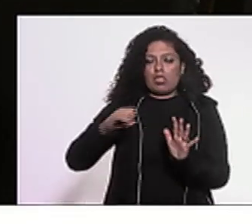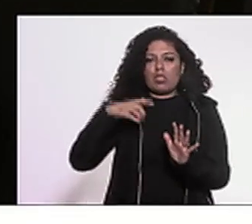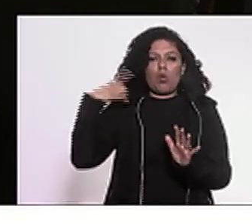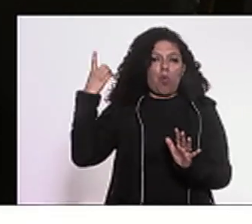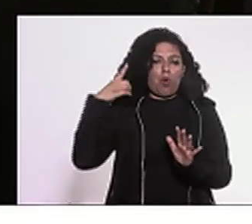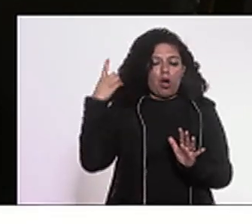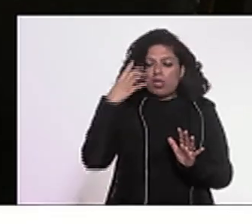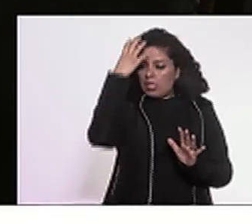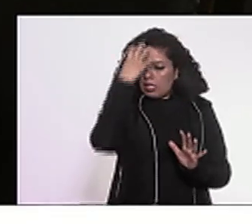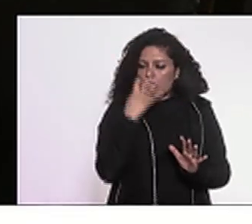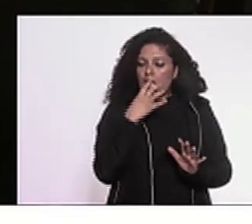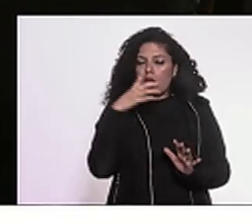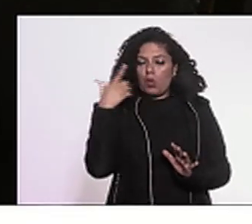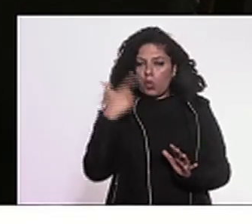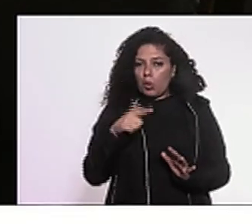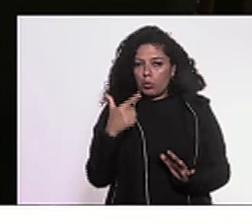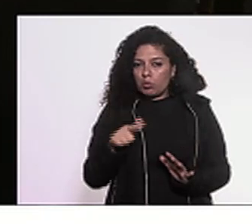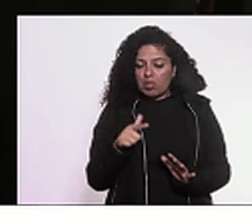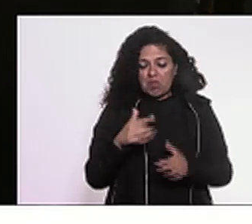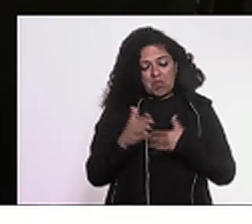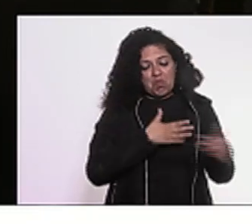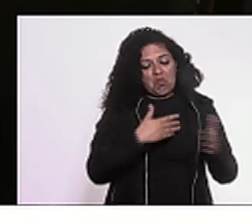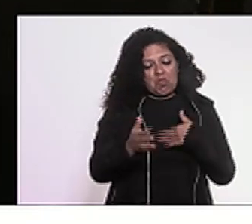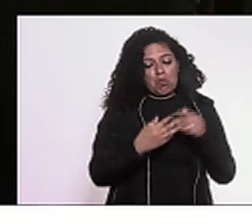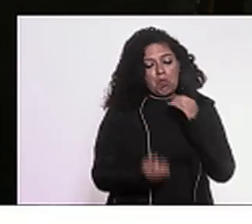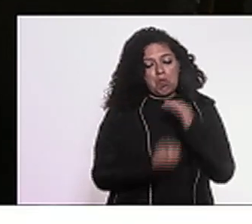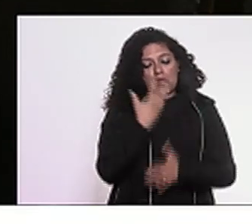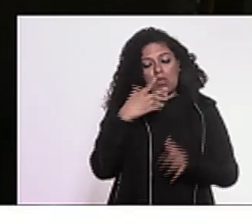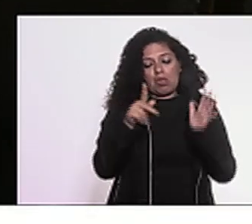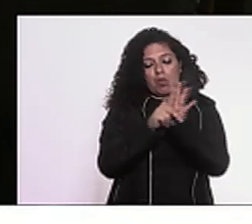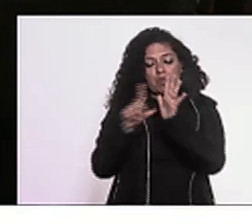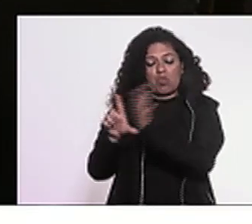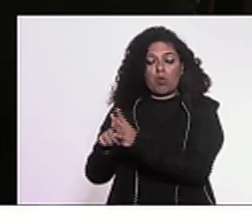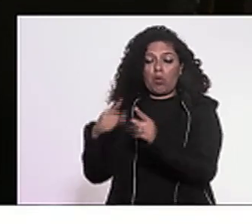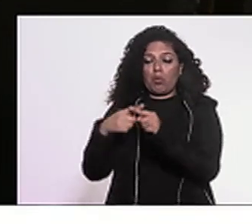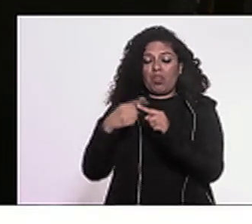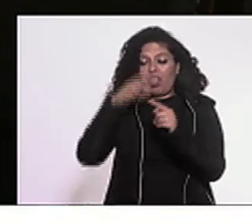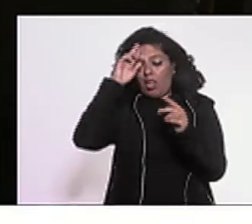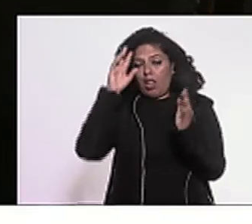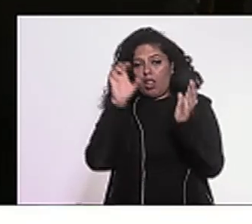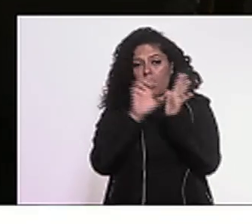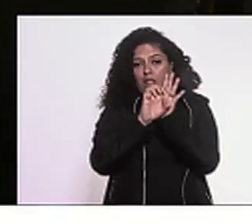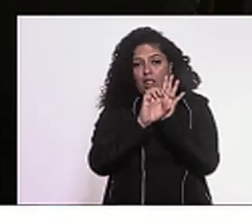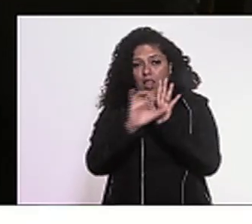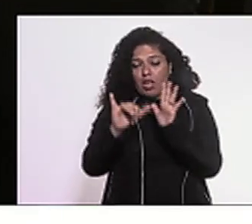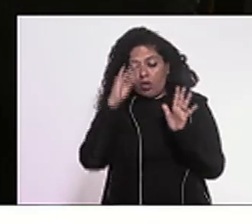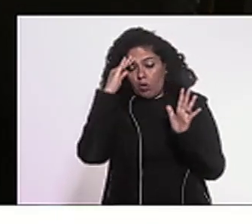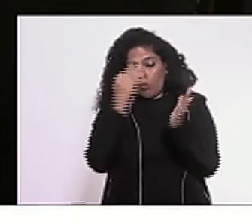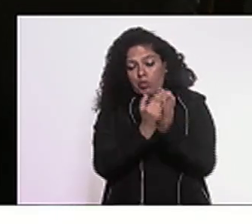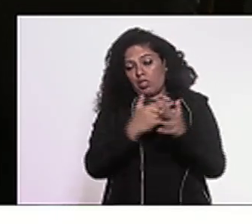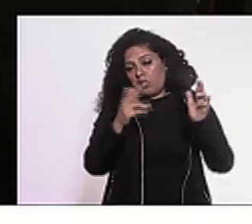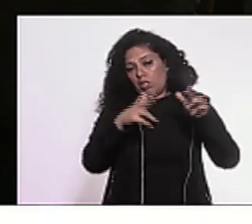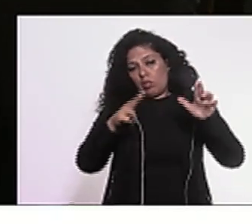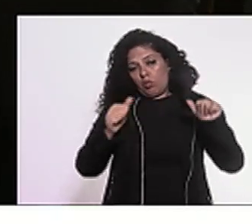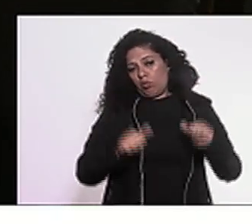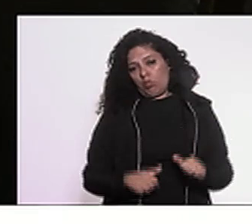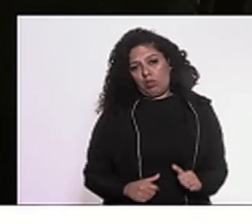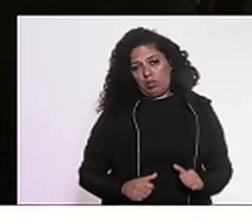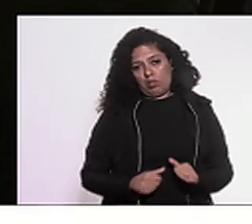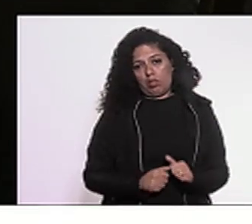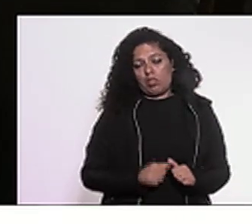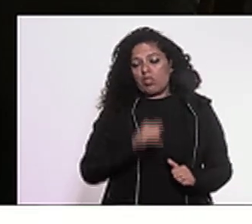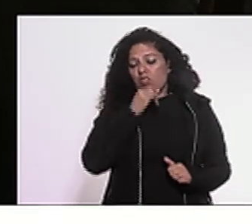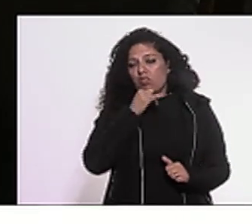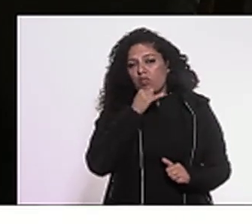não adianta também criar leis, porque as leis não são cumpridas. Haja vista que o desrespeito